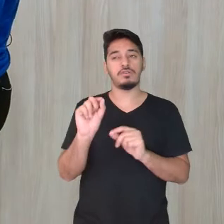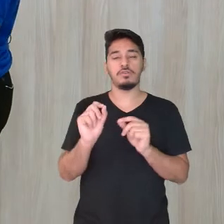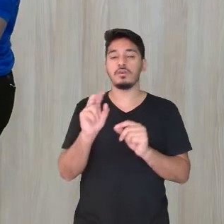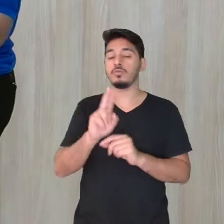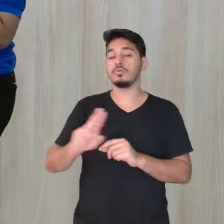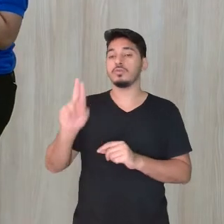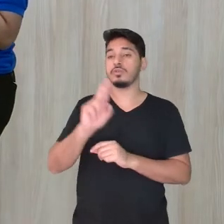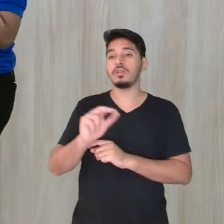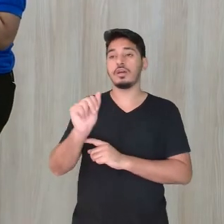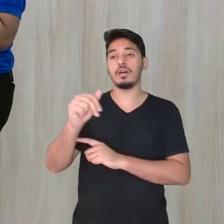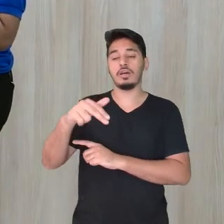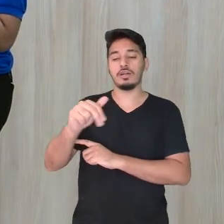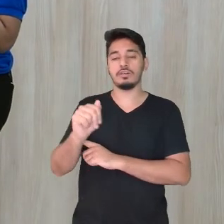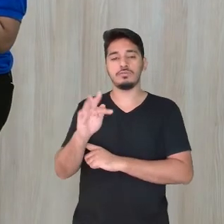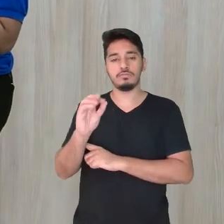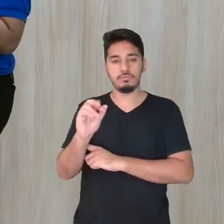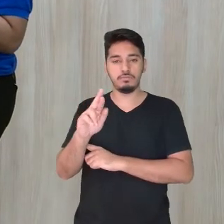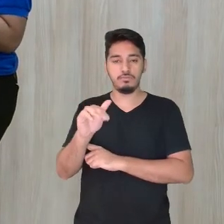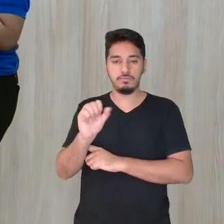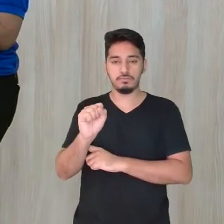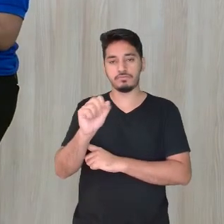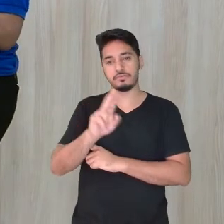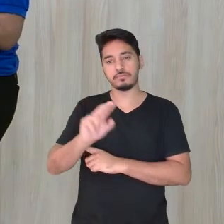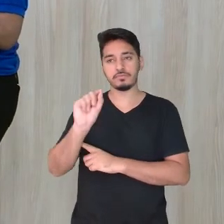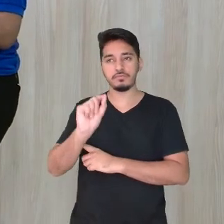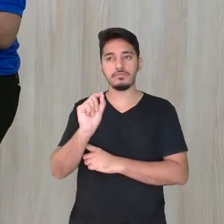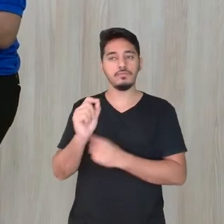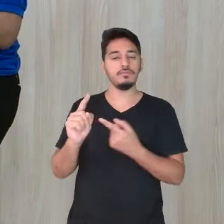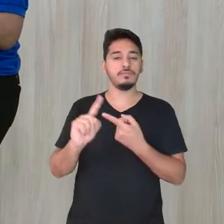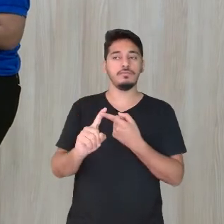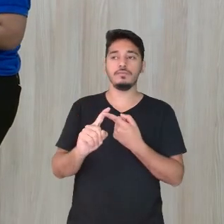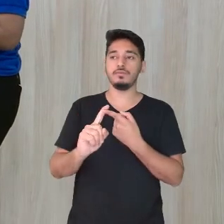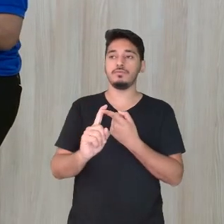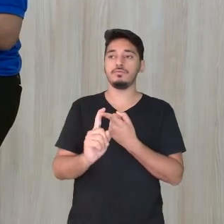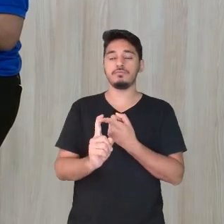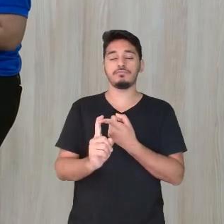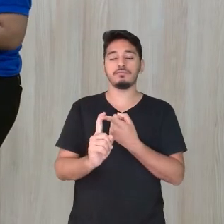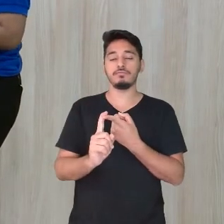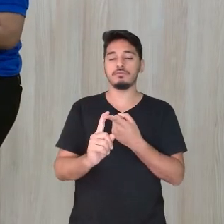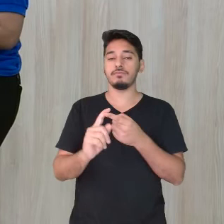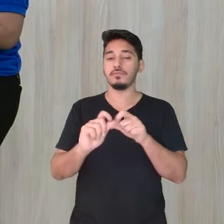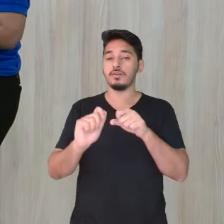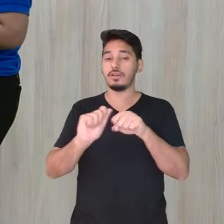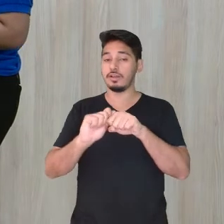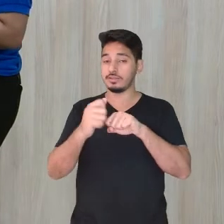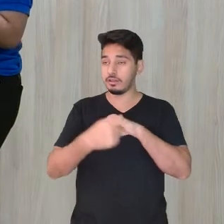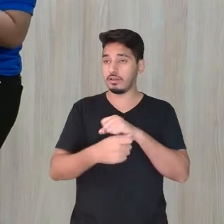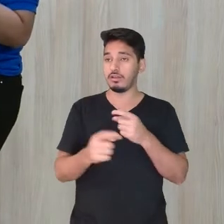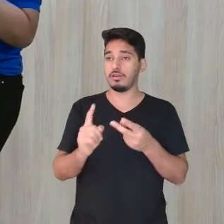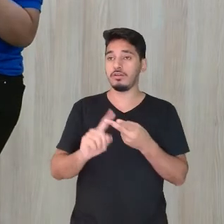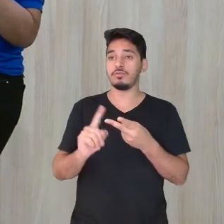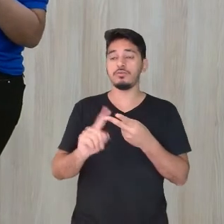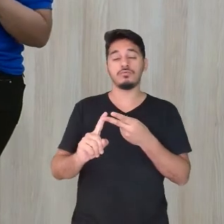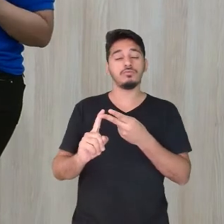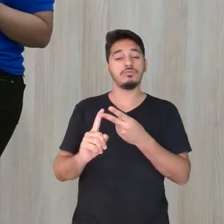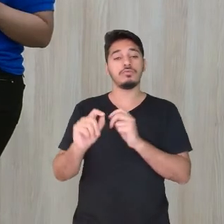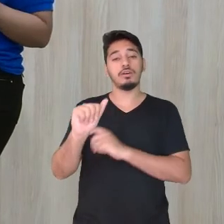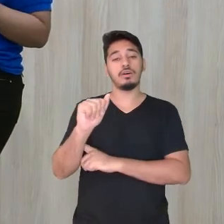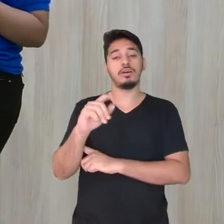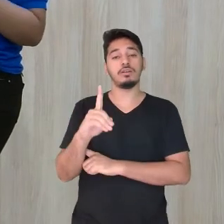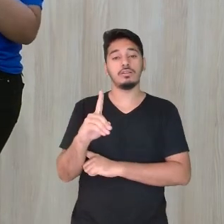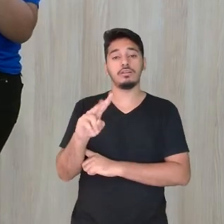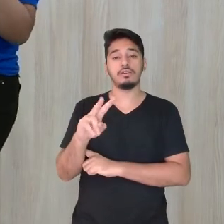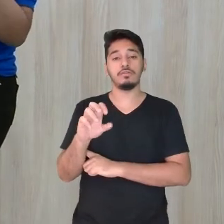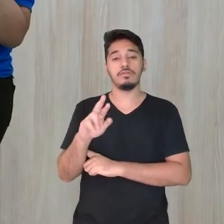da anáfora, utiliza as classes dos artigos, dos advérbios, dos pronomes e dos numerais para fazer essa referência ao termo